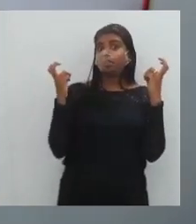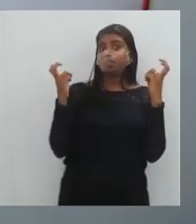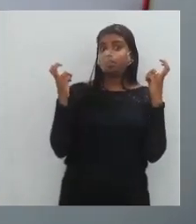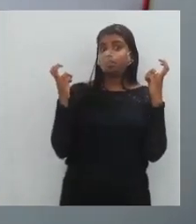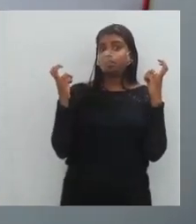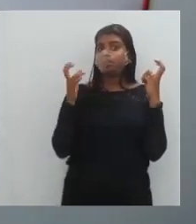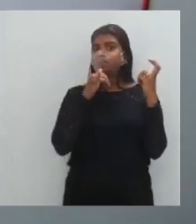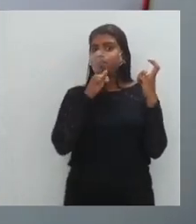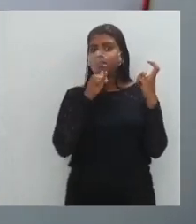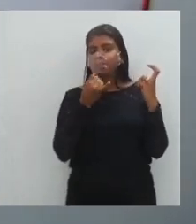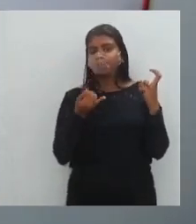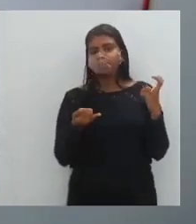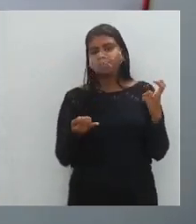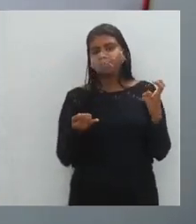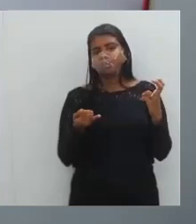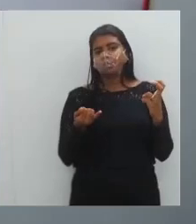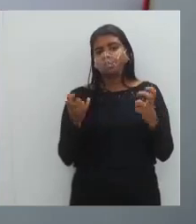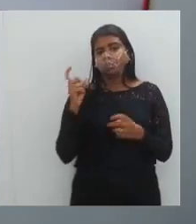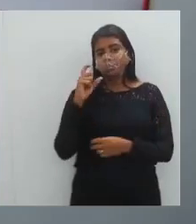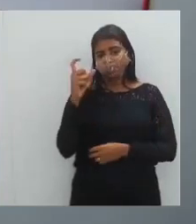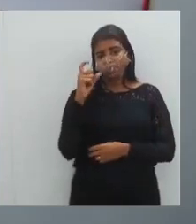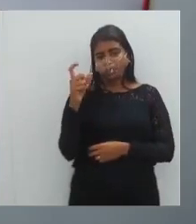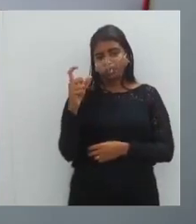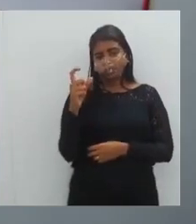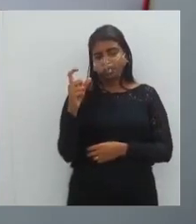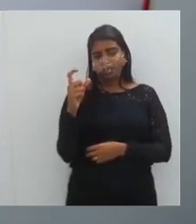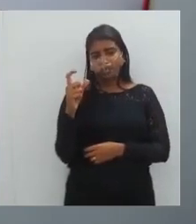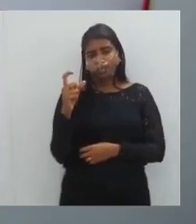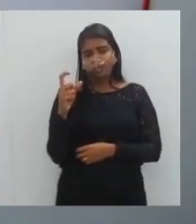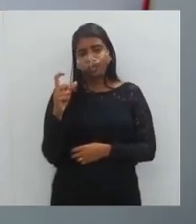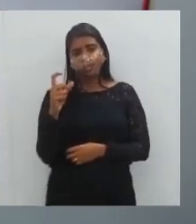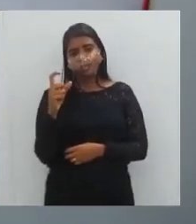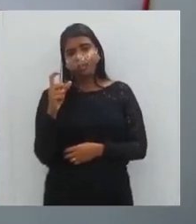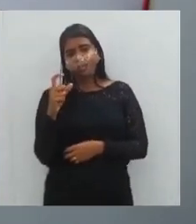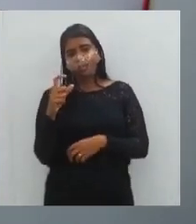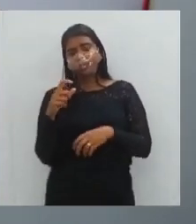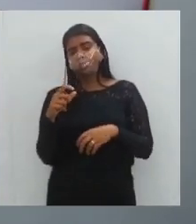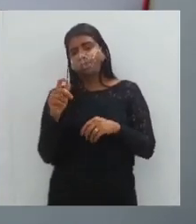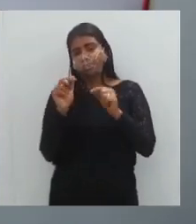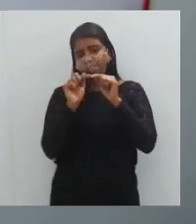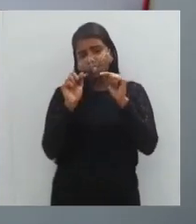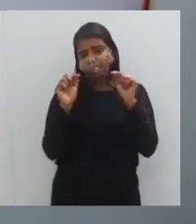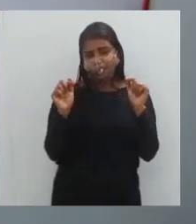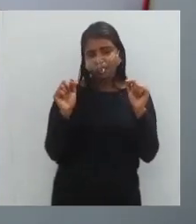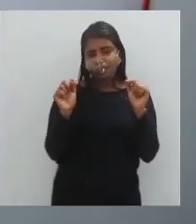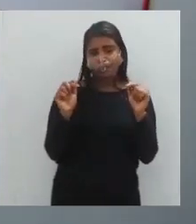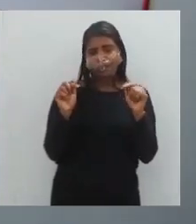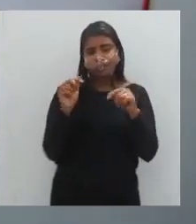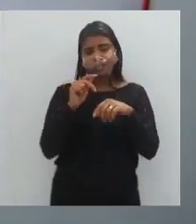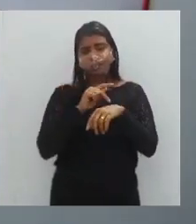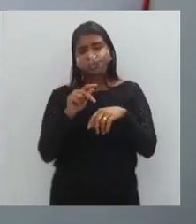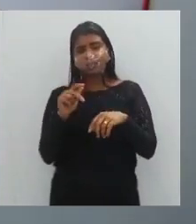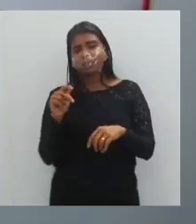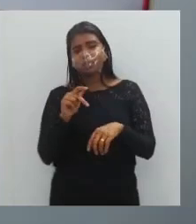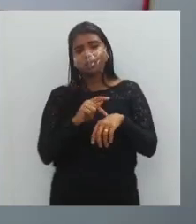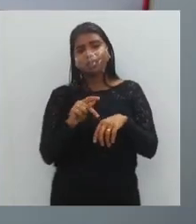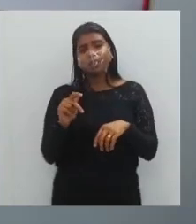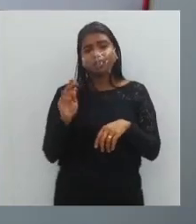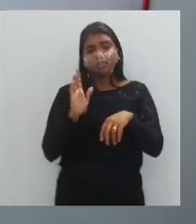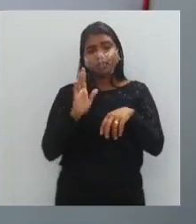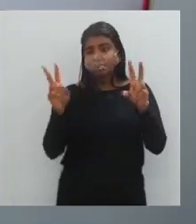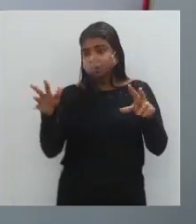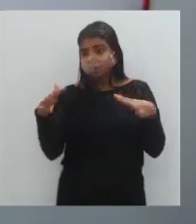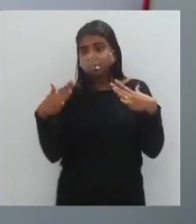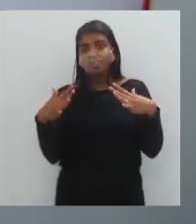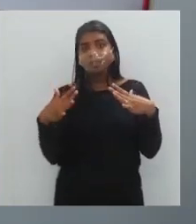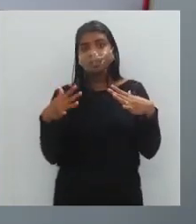exemplo. Uma palavra em caixa alta, em negrito, é um grito, é algo que está sendo chamado a atenção. Então,